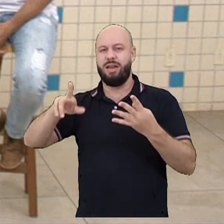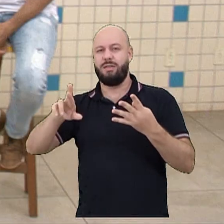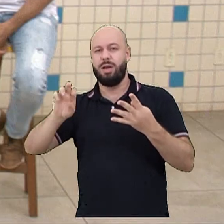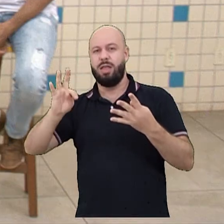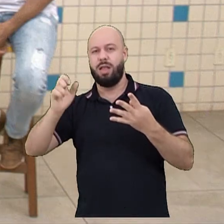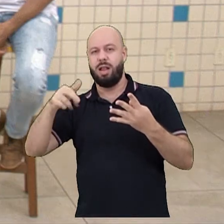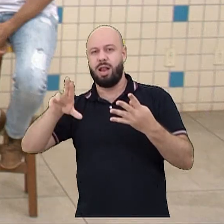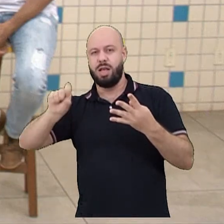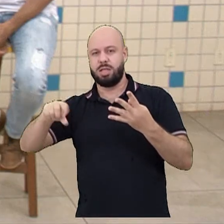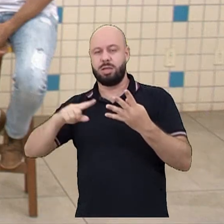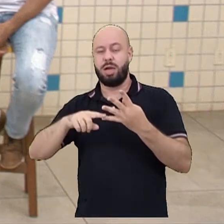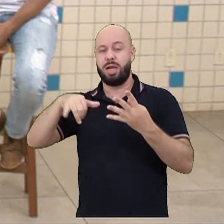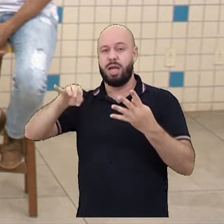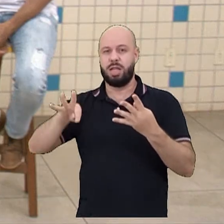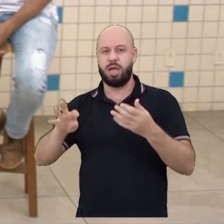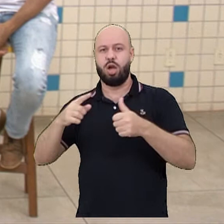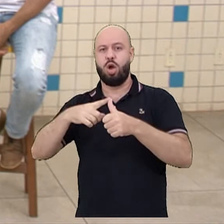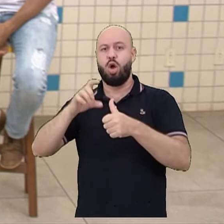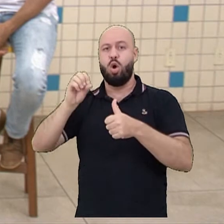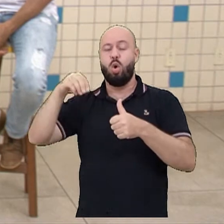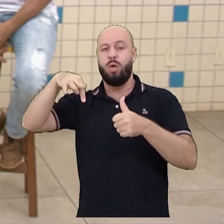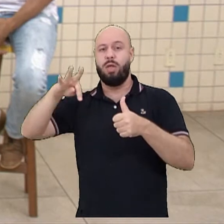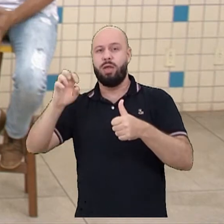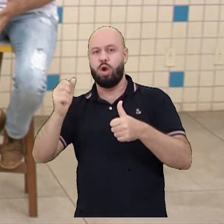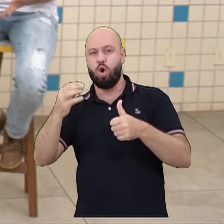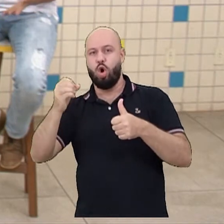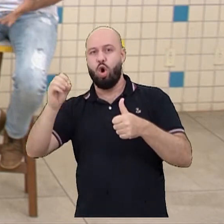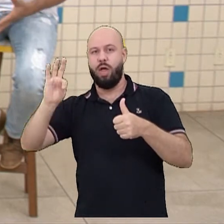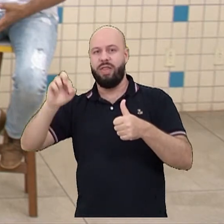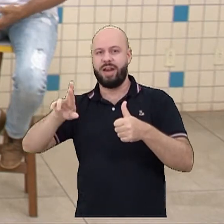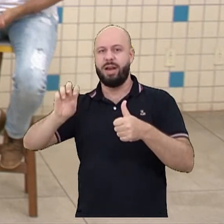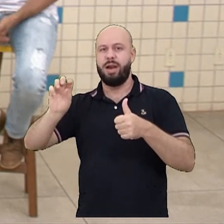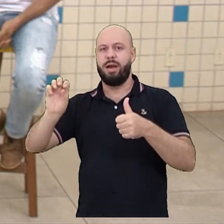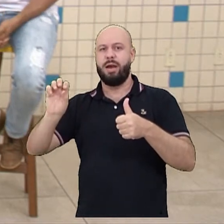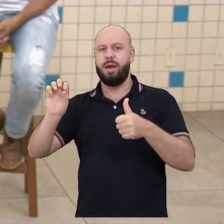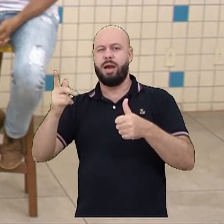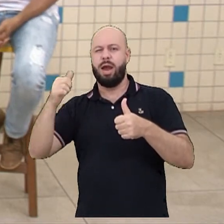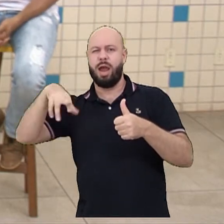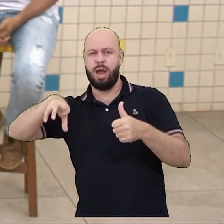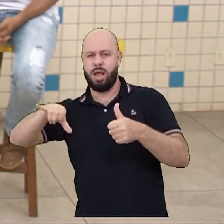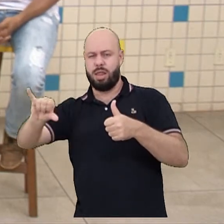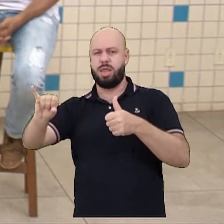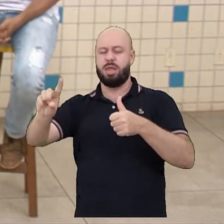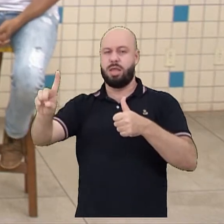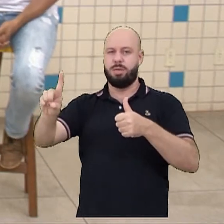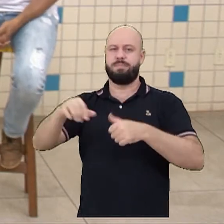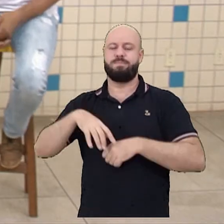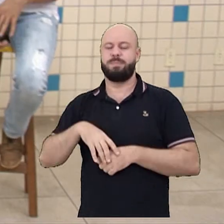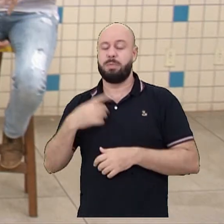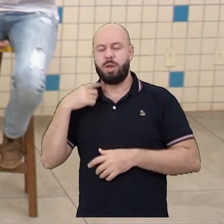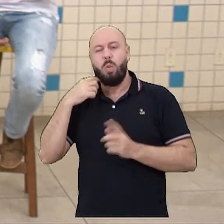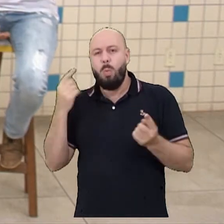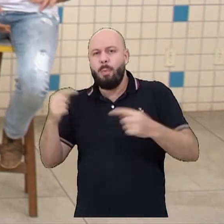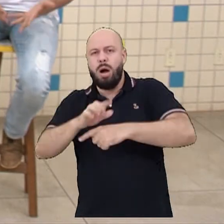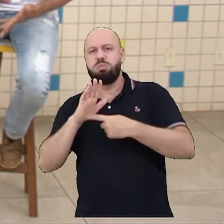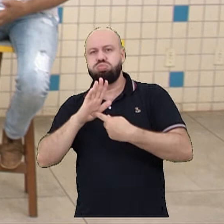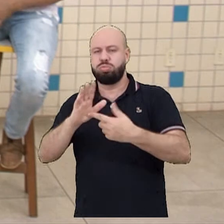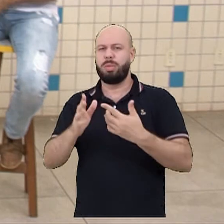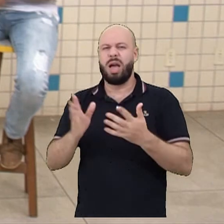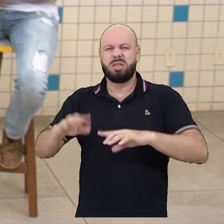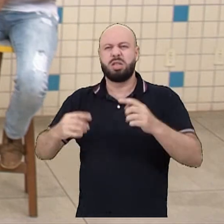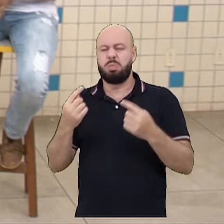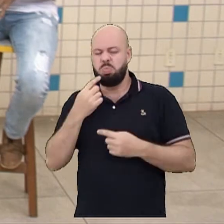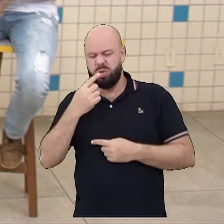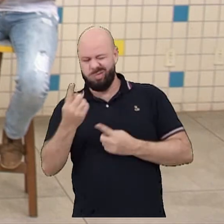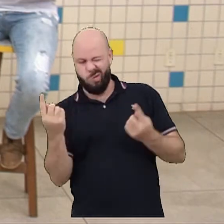nevertheless, yet, on the other hand. São palavras que expressam então contraste, quando você discorda,